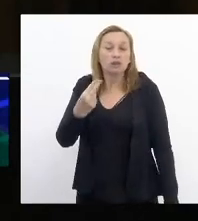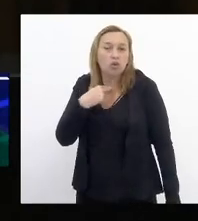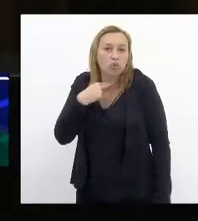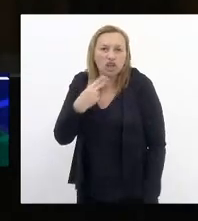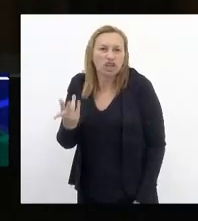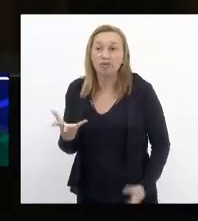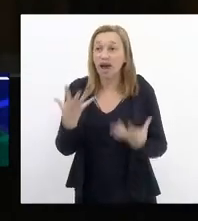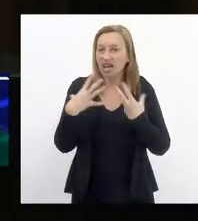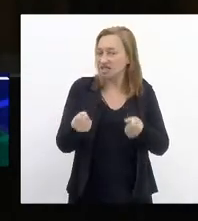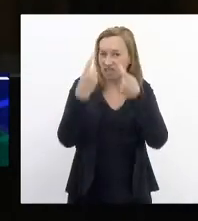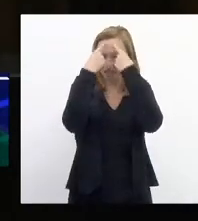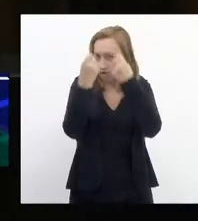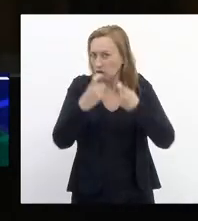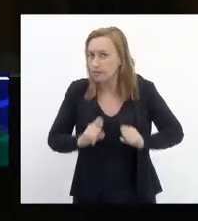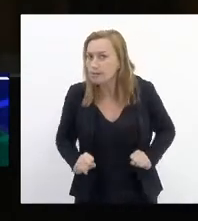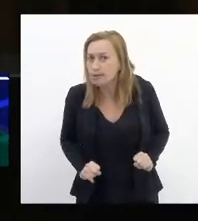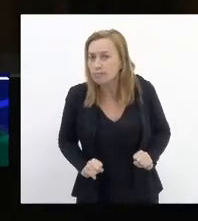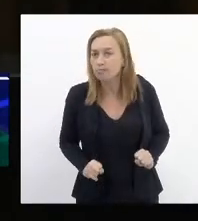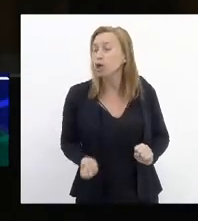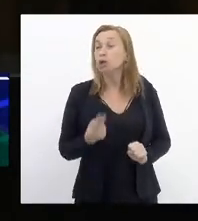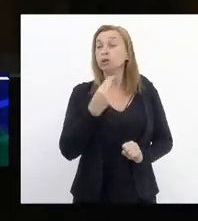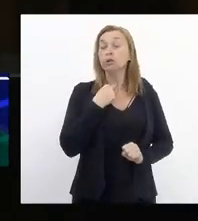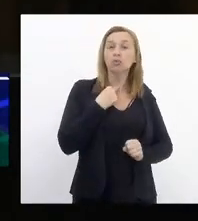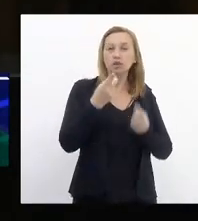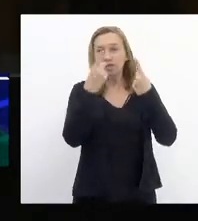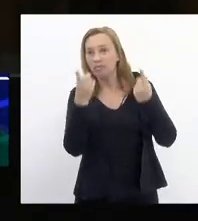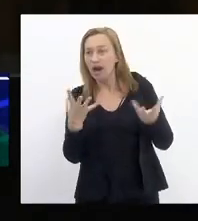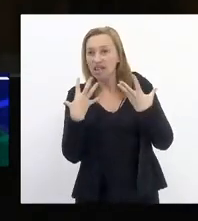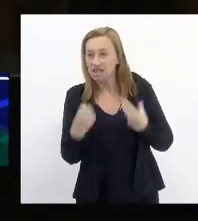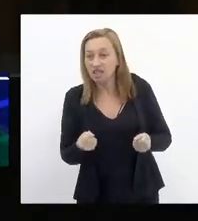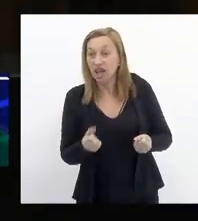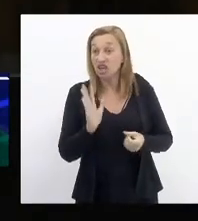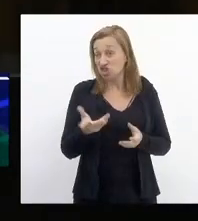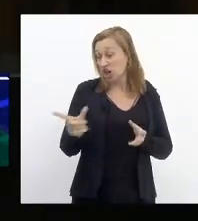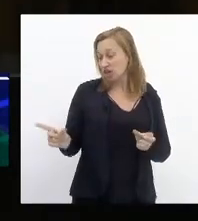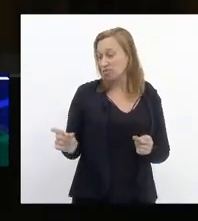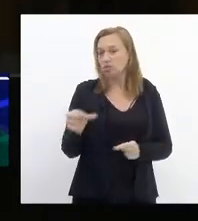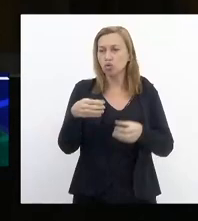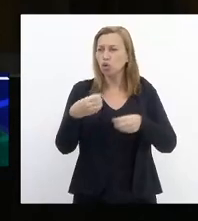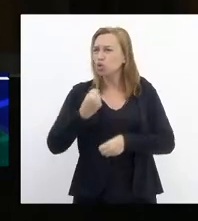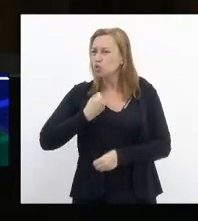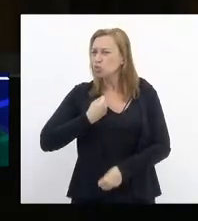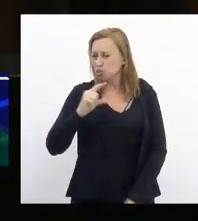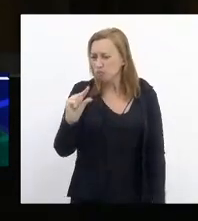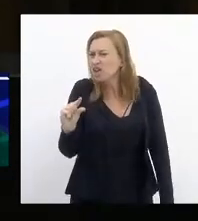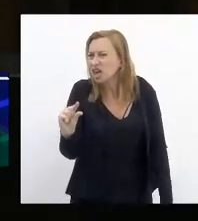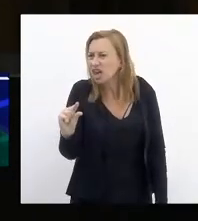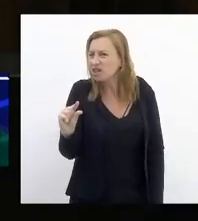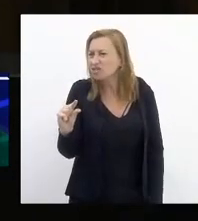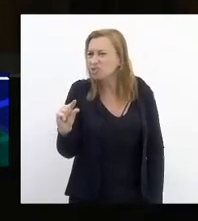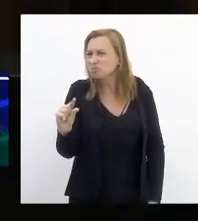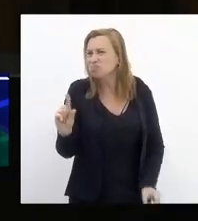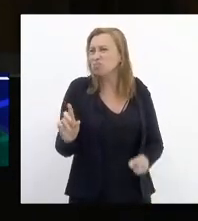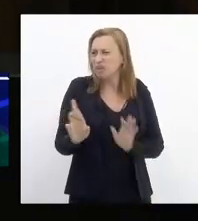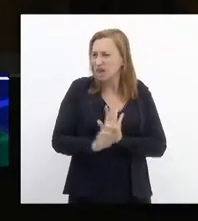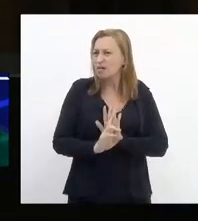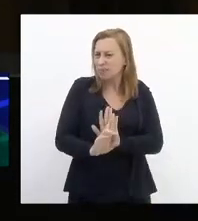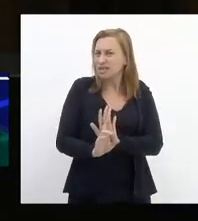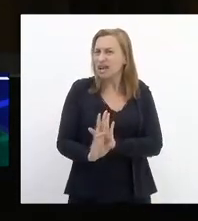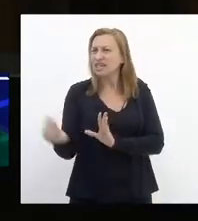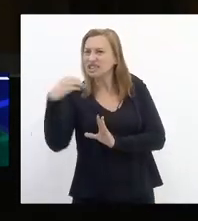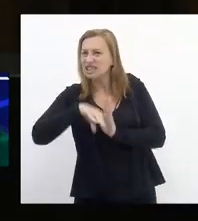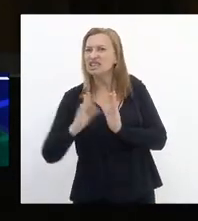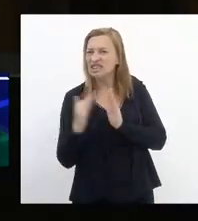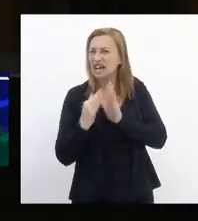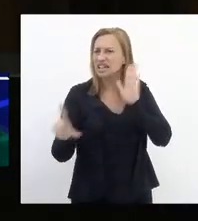esse tipo de violência. Não podemos tolerar. Já somos a minoria, minoria subrepresentada dentro